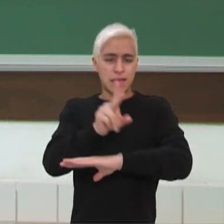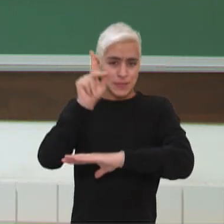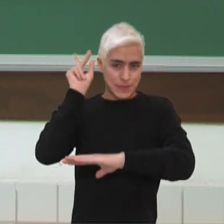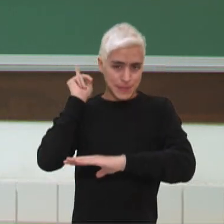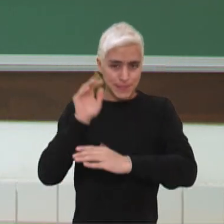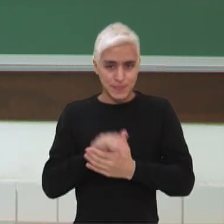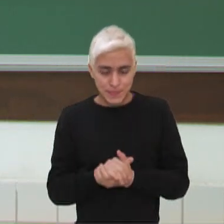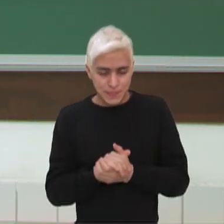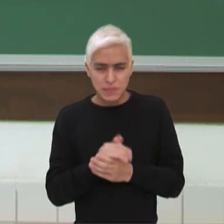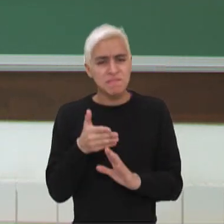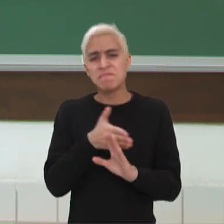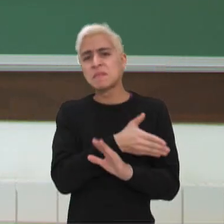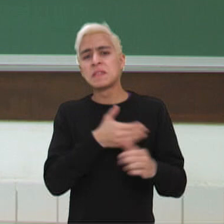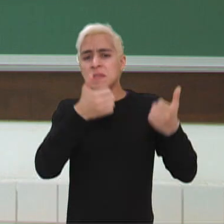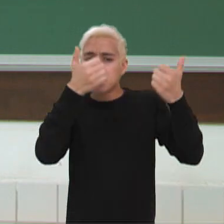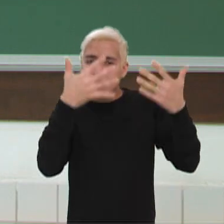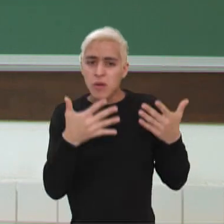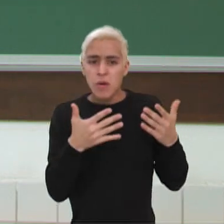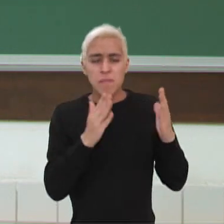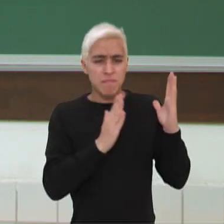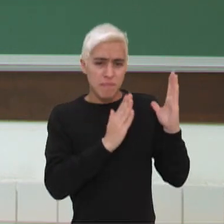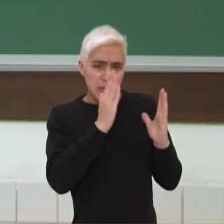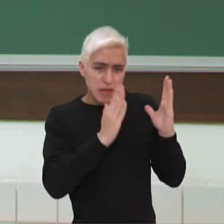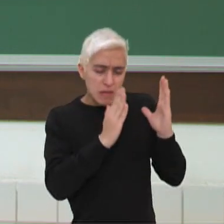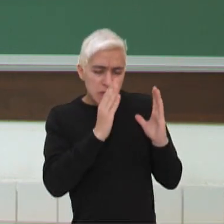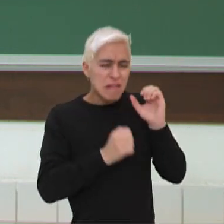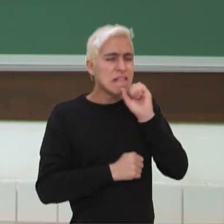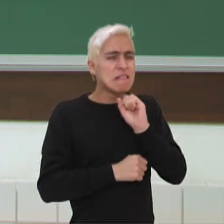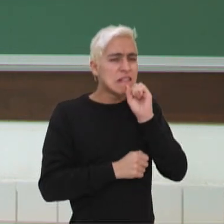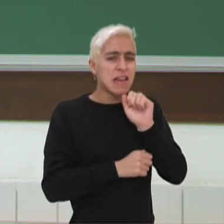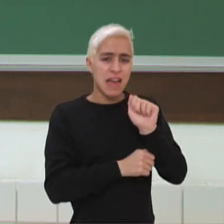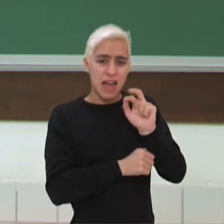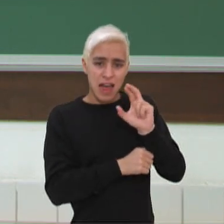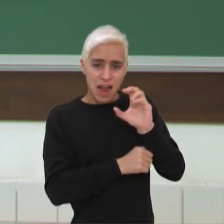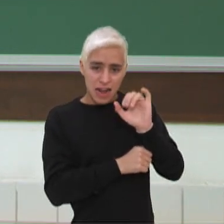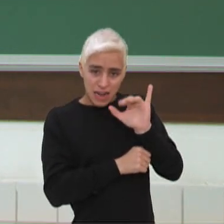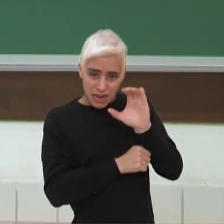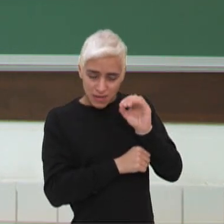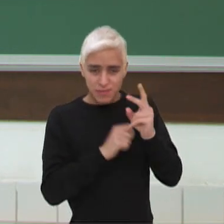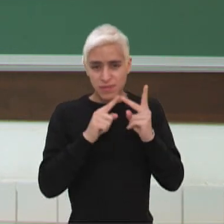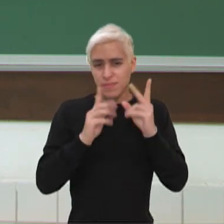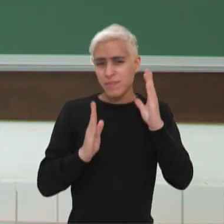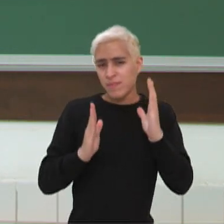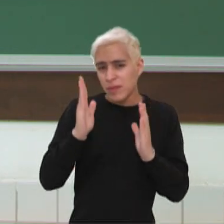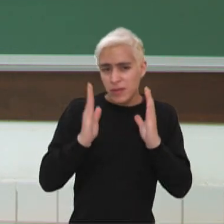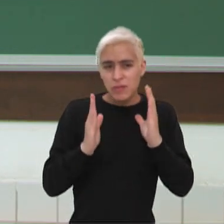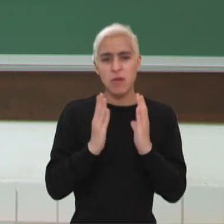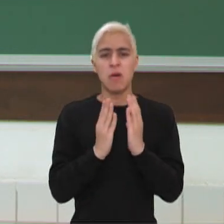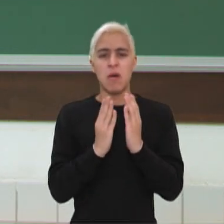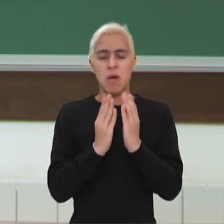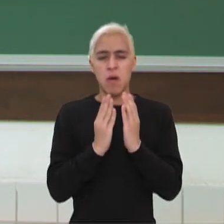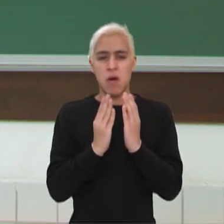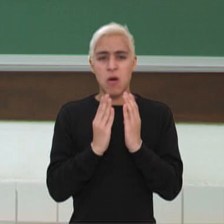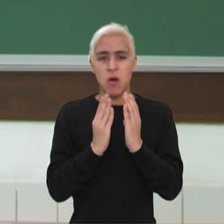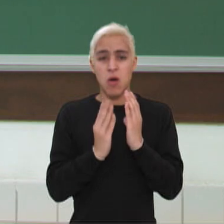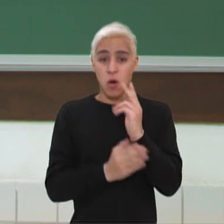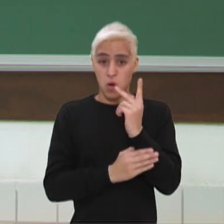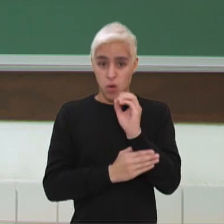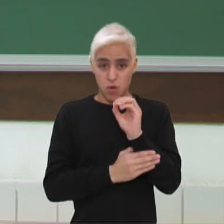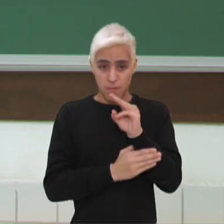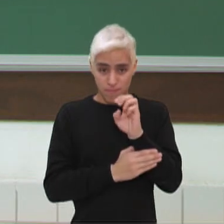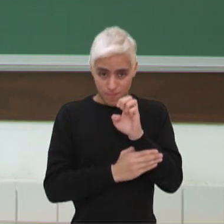a gente falou sobre os períodos arcaico e também a gente falou sobre o período homérico. Na aula de hoje, a gente vai para um